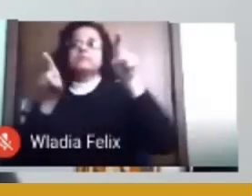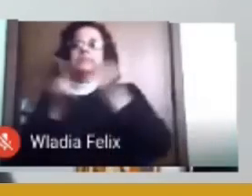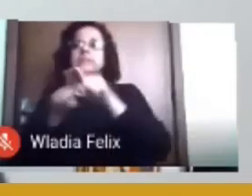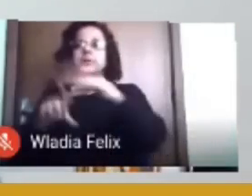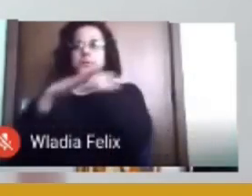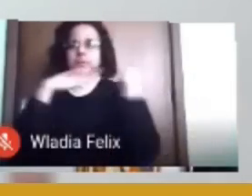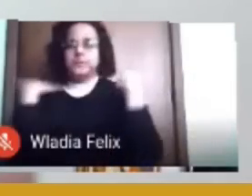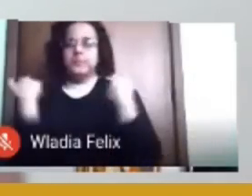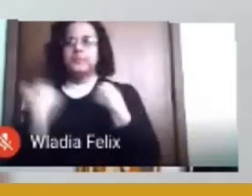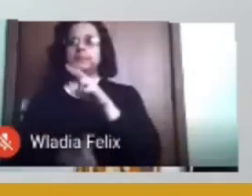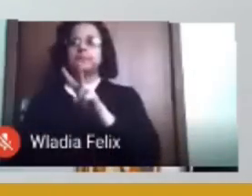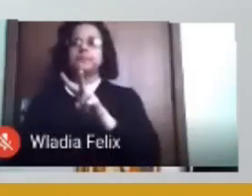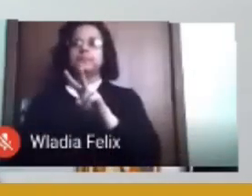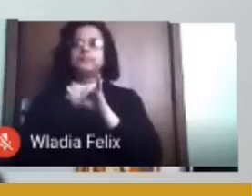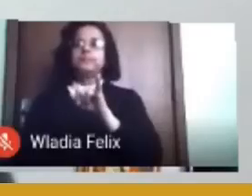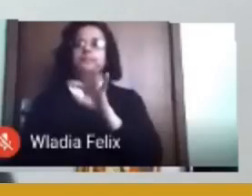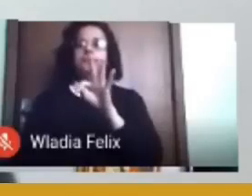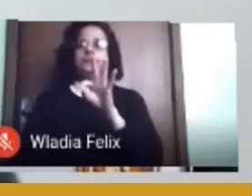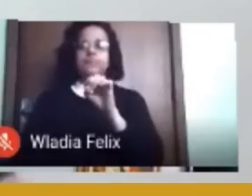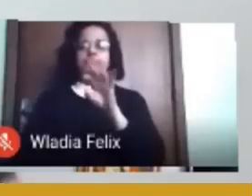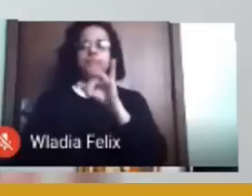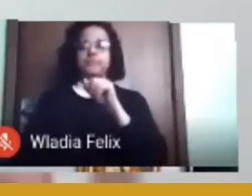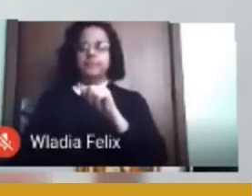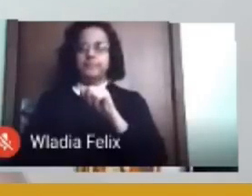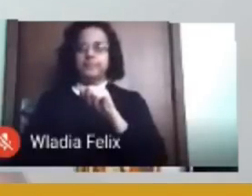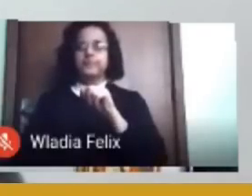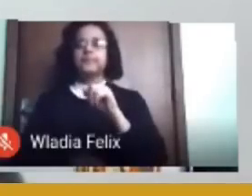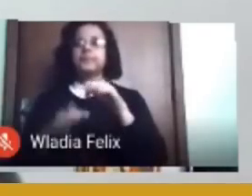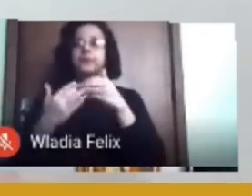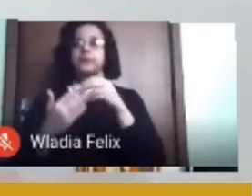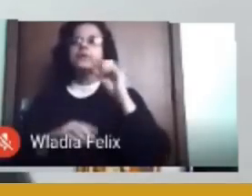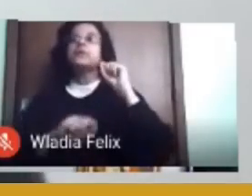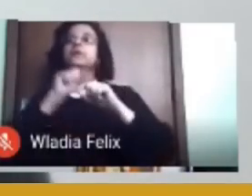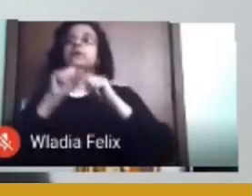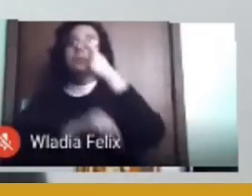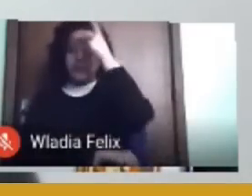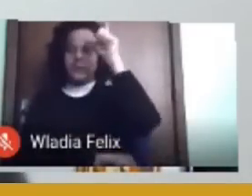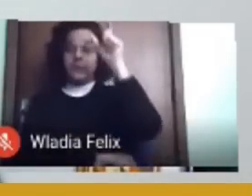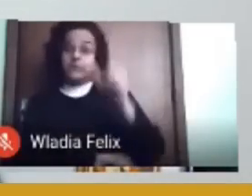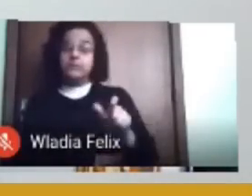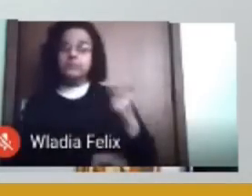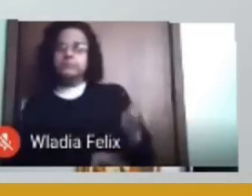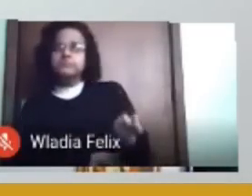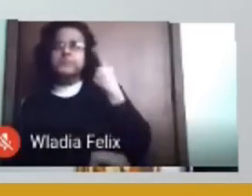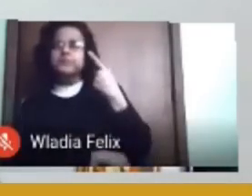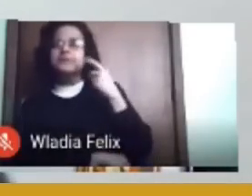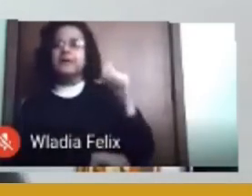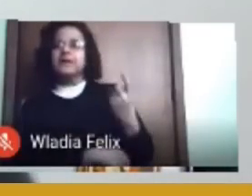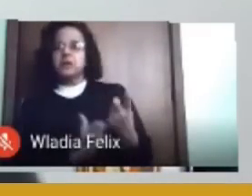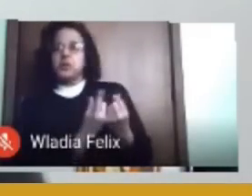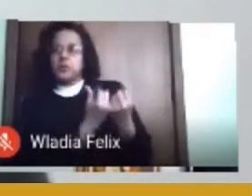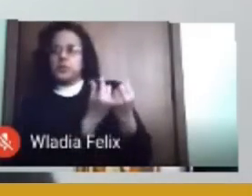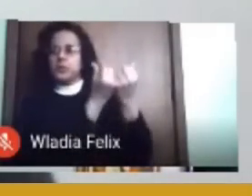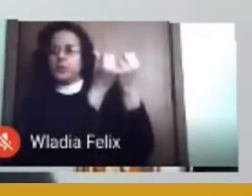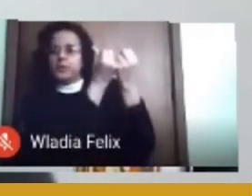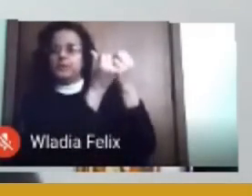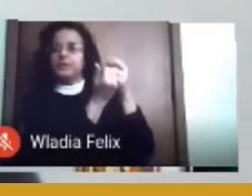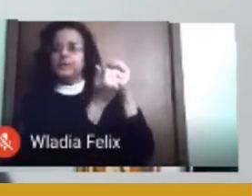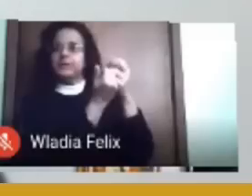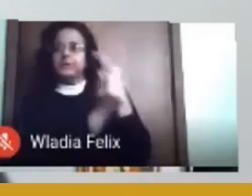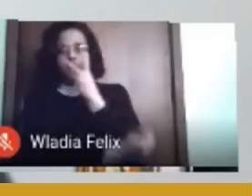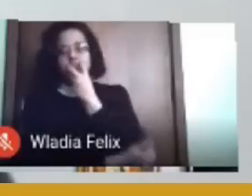de posse, lá de Vitória, foram criminalizados e depois, no segundo julgamento, foram